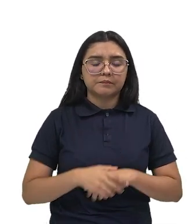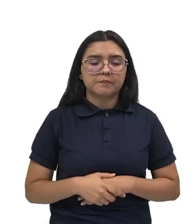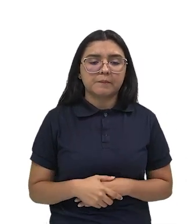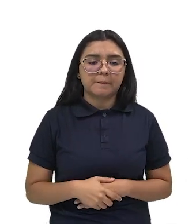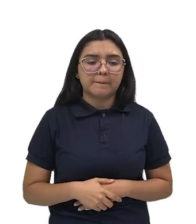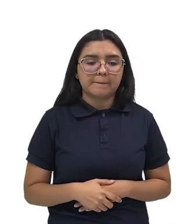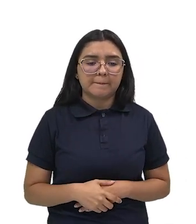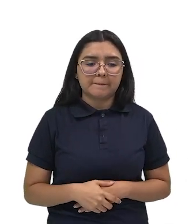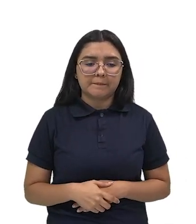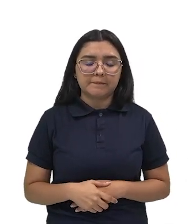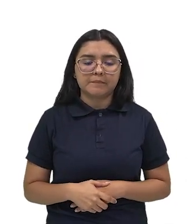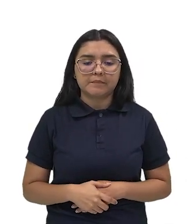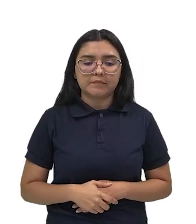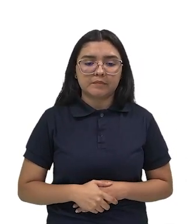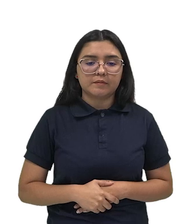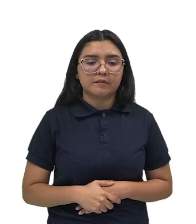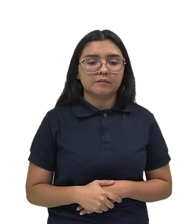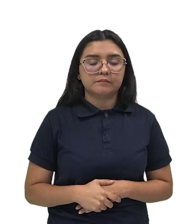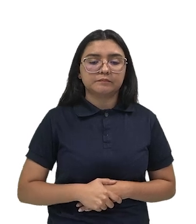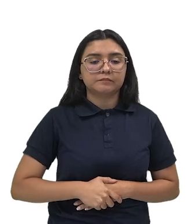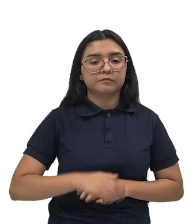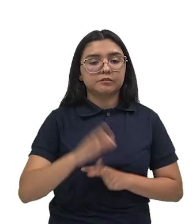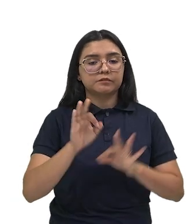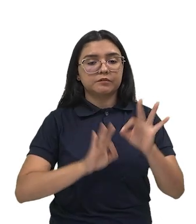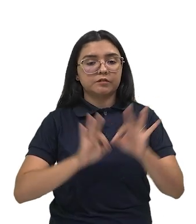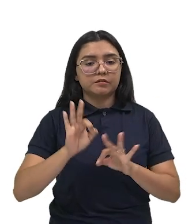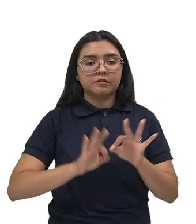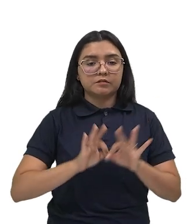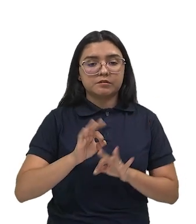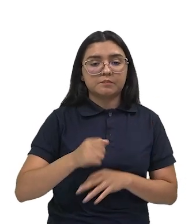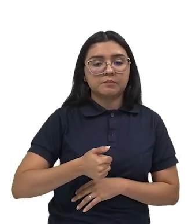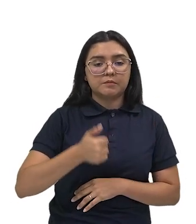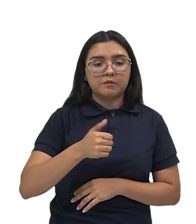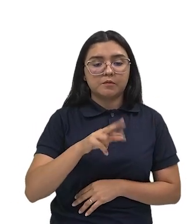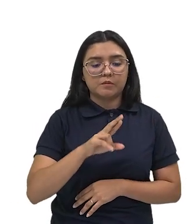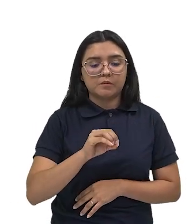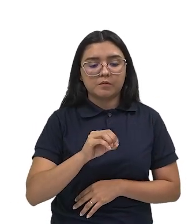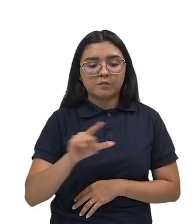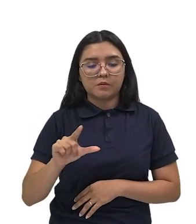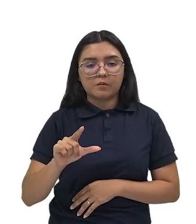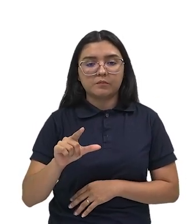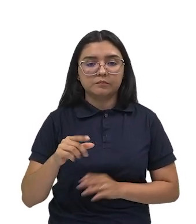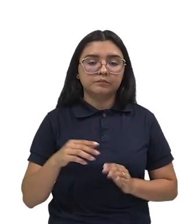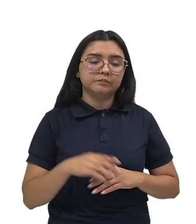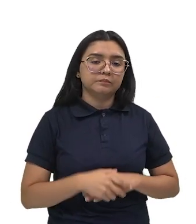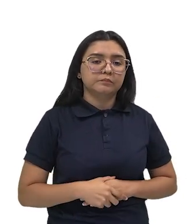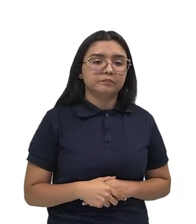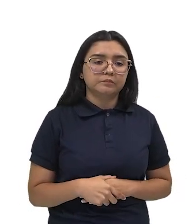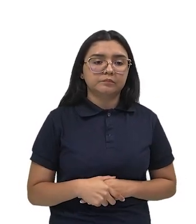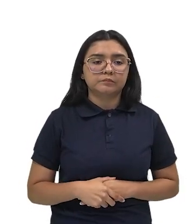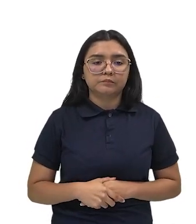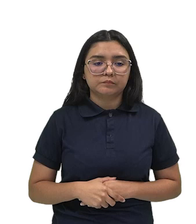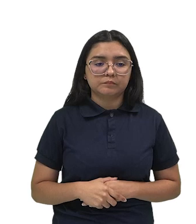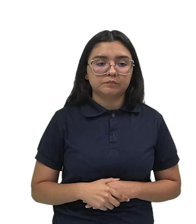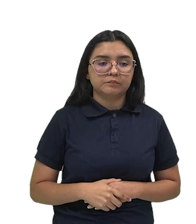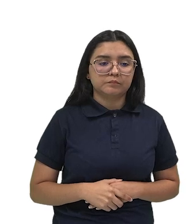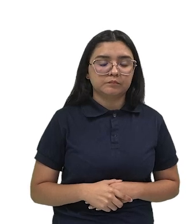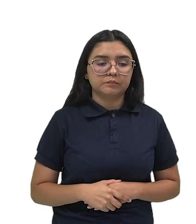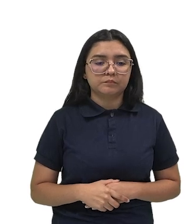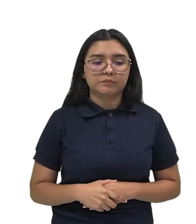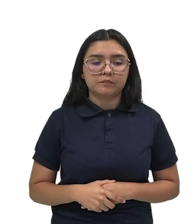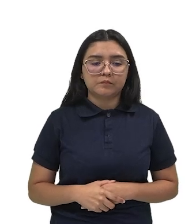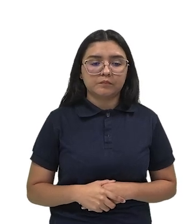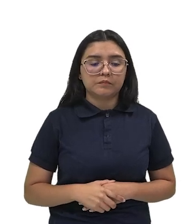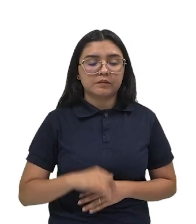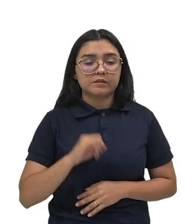quê? Você vai dividir, organizar primeiro o rol, que é em ordem crescente, olha. Divide, pega a medida de tendência